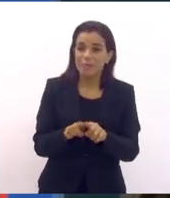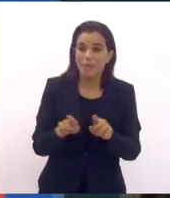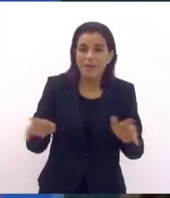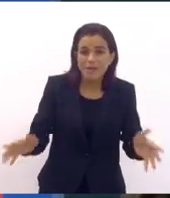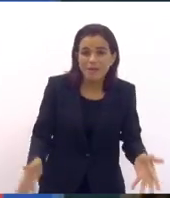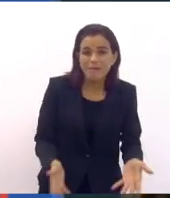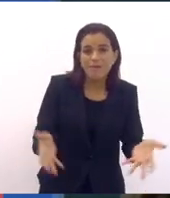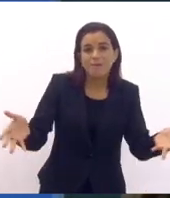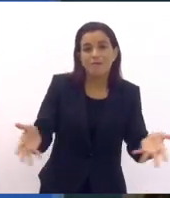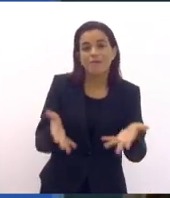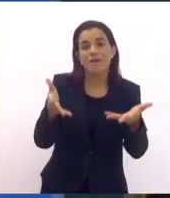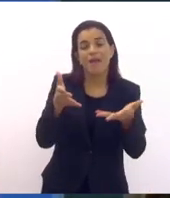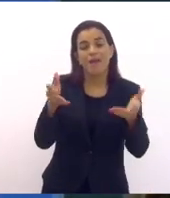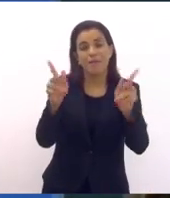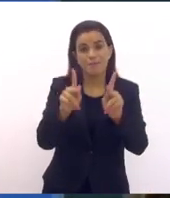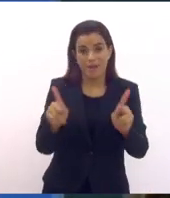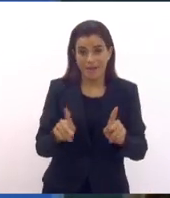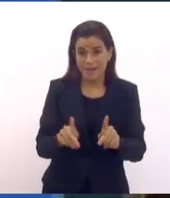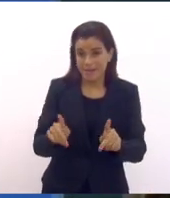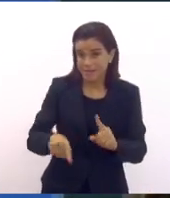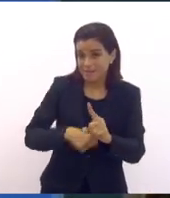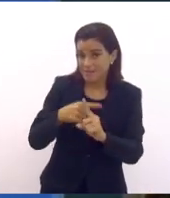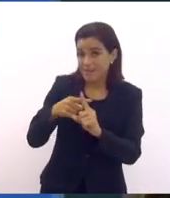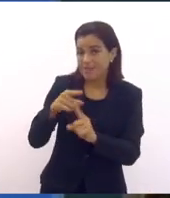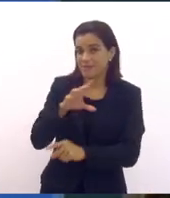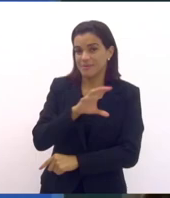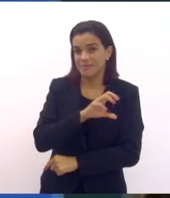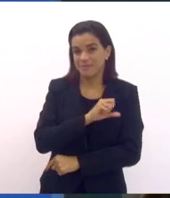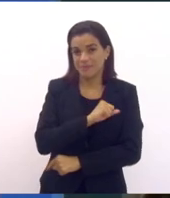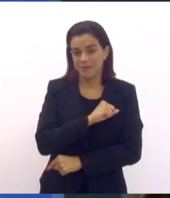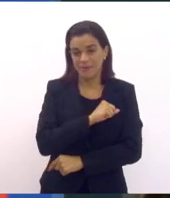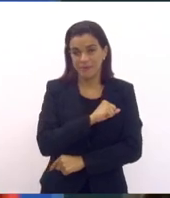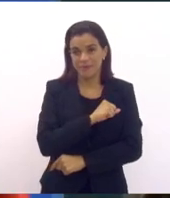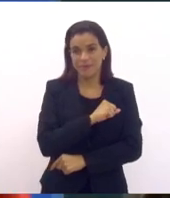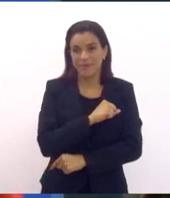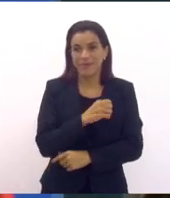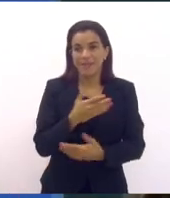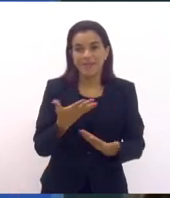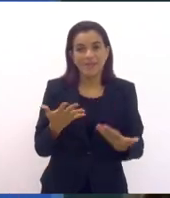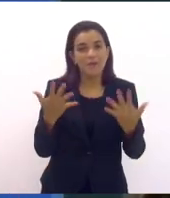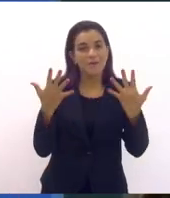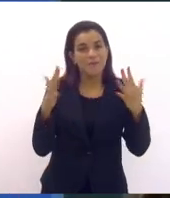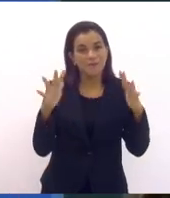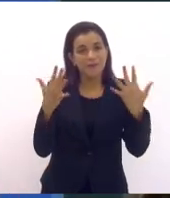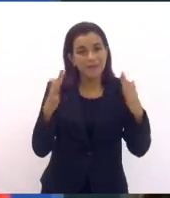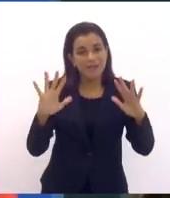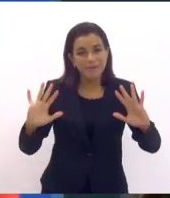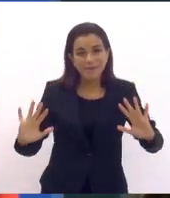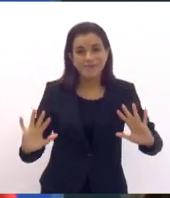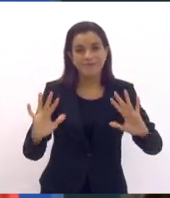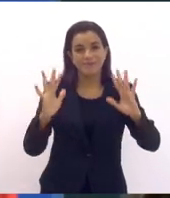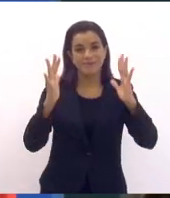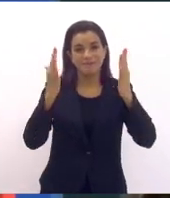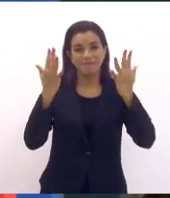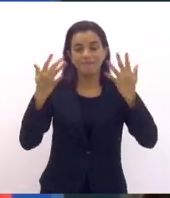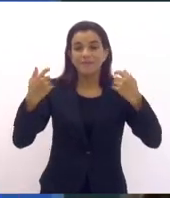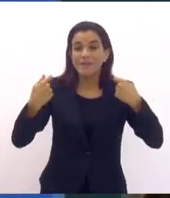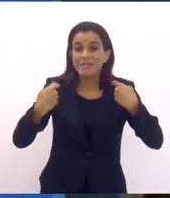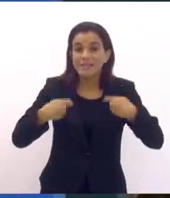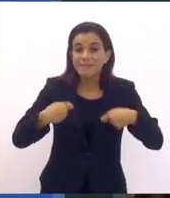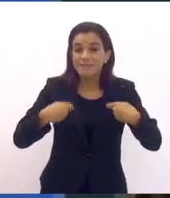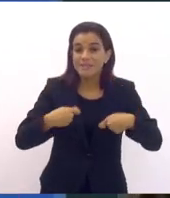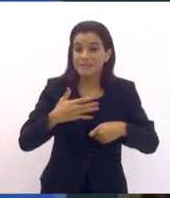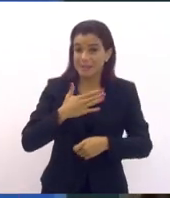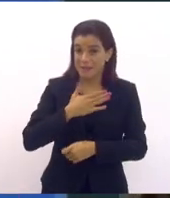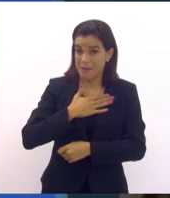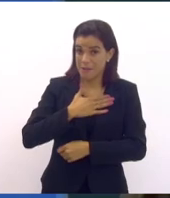paz e o amor né então mais uma vez eu parabenizo esse evento que deve ser na minha